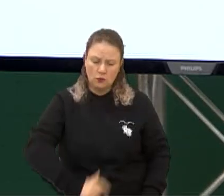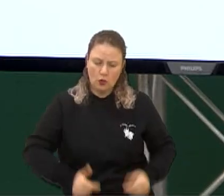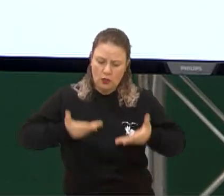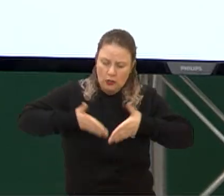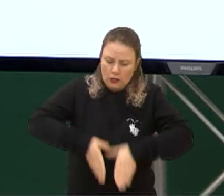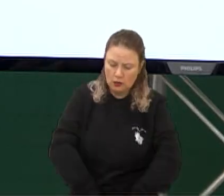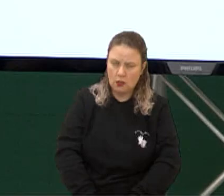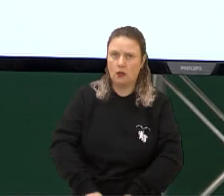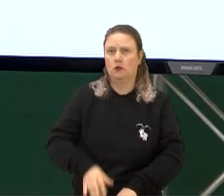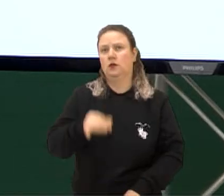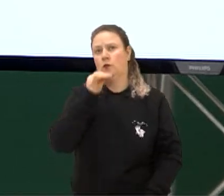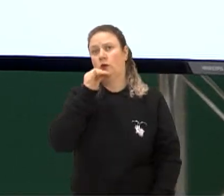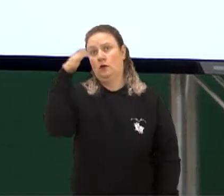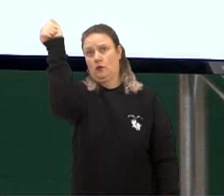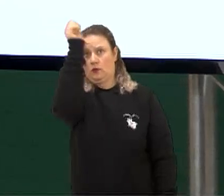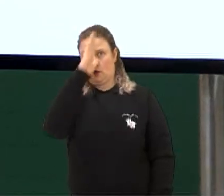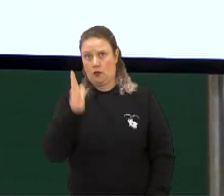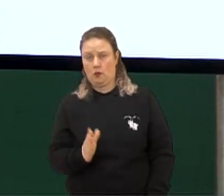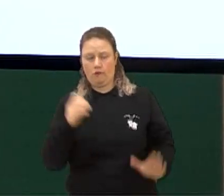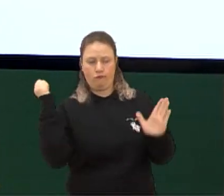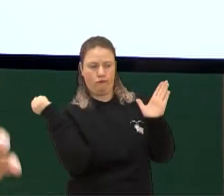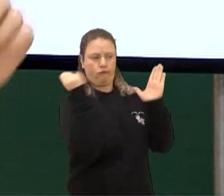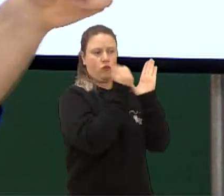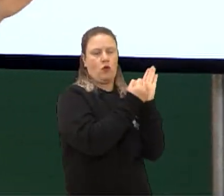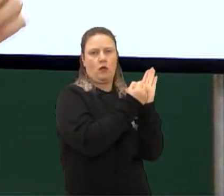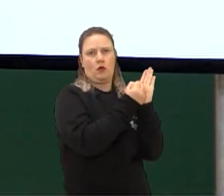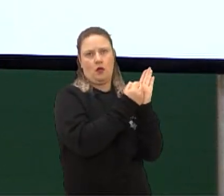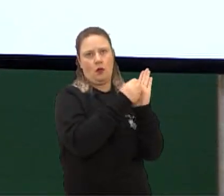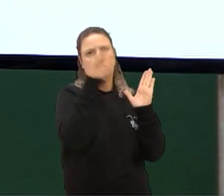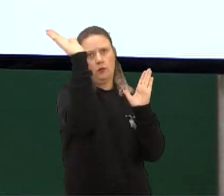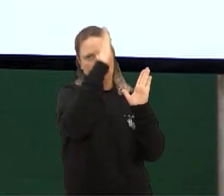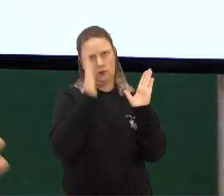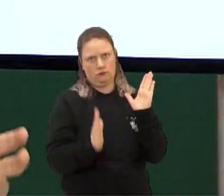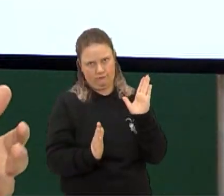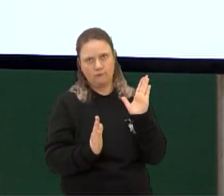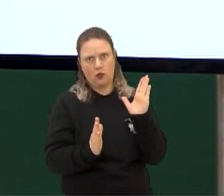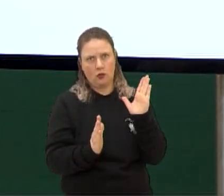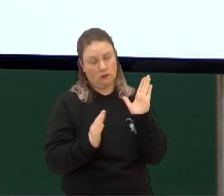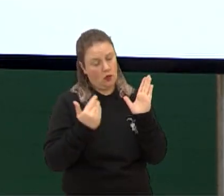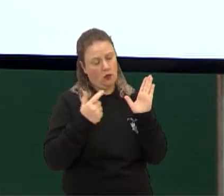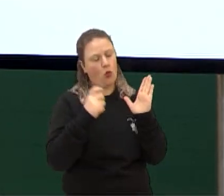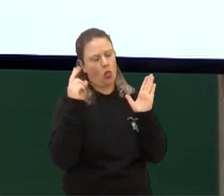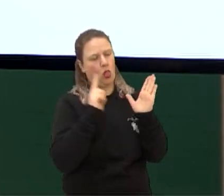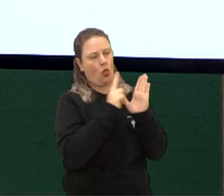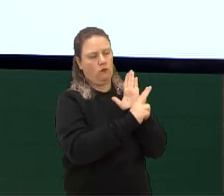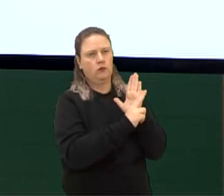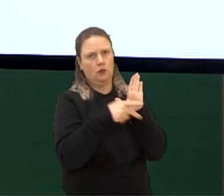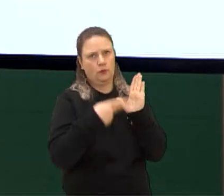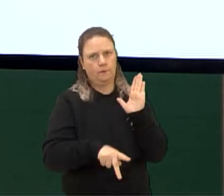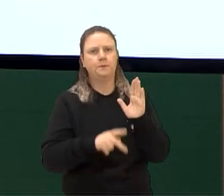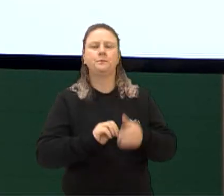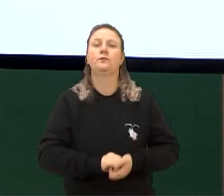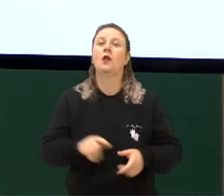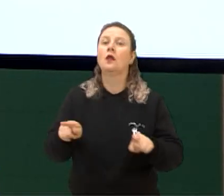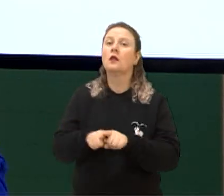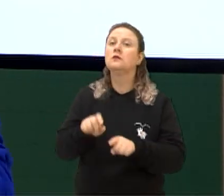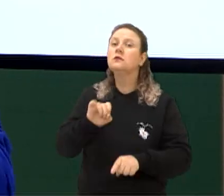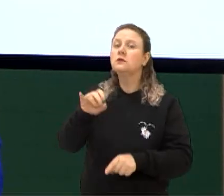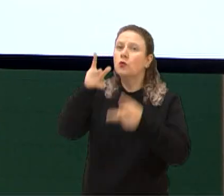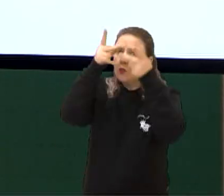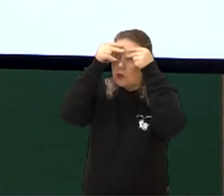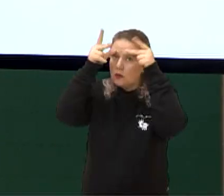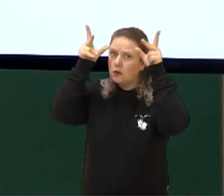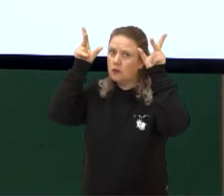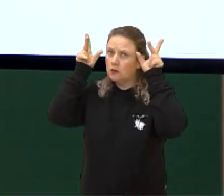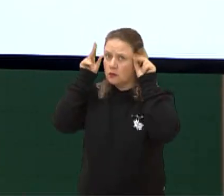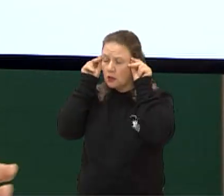você nasceu no Brasil, você é registrado como brasileiro. Em Atenas, professor, não era assim. O indivíduo, para ele ser